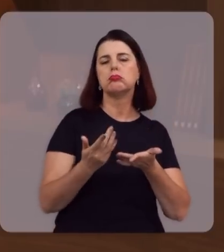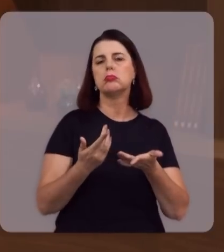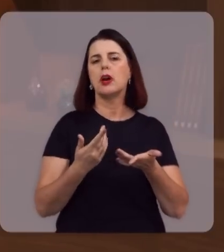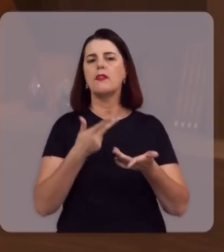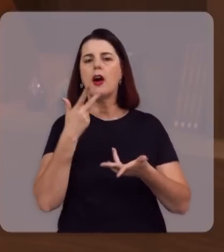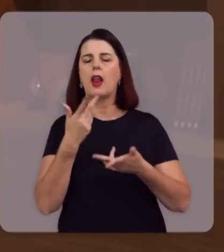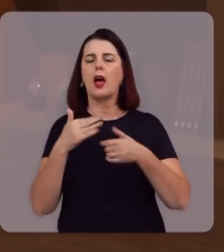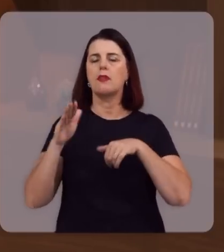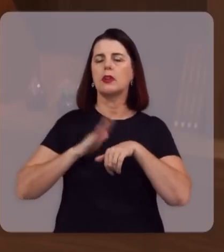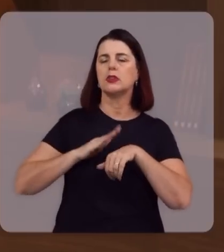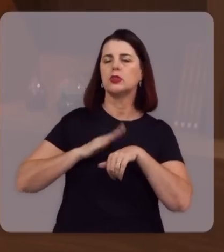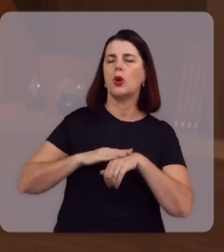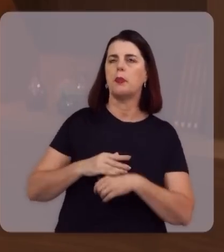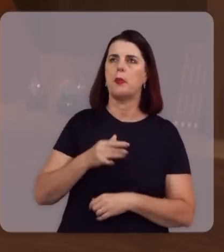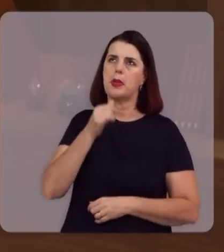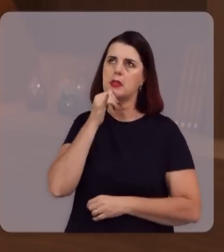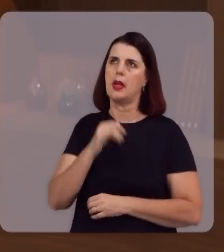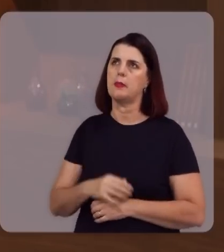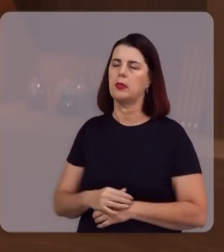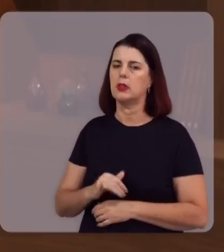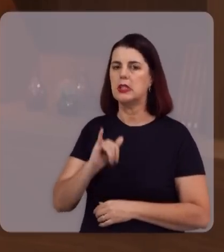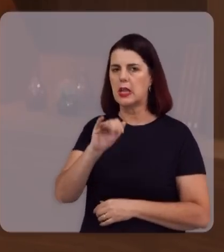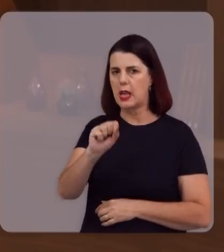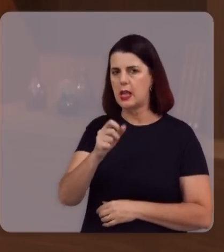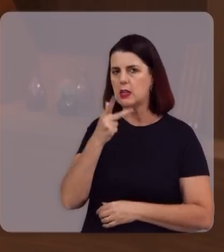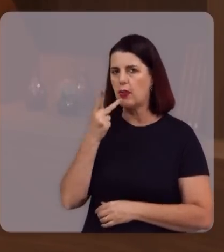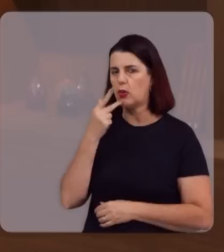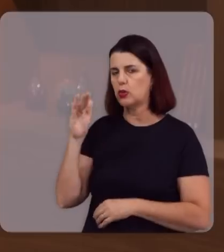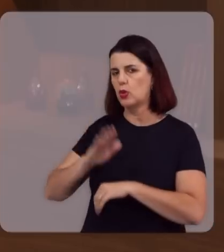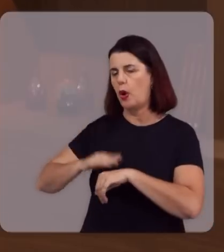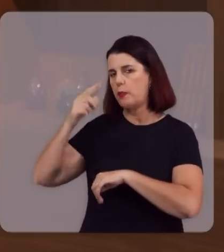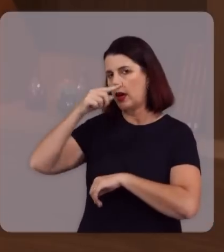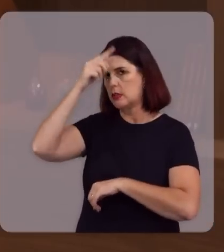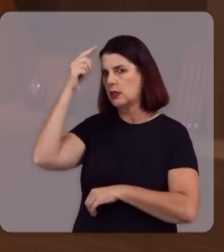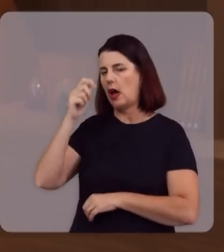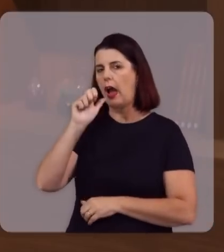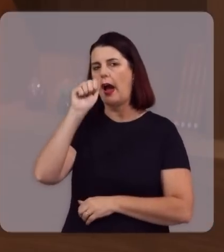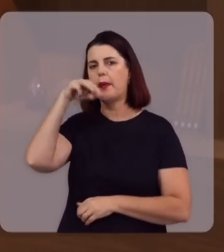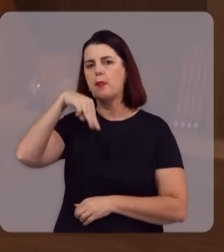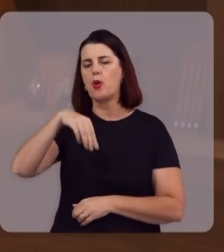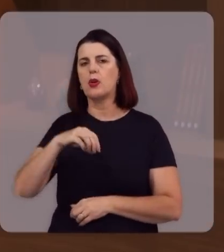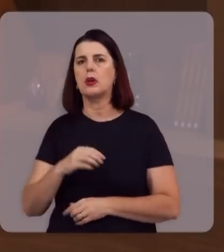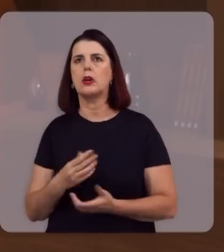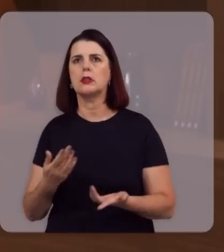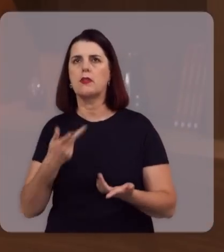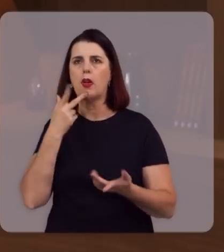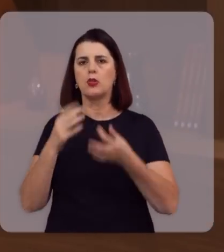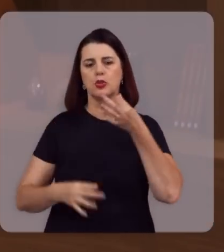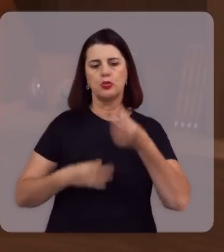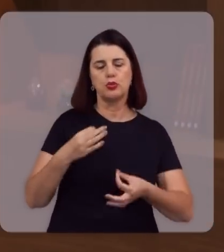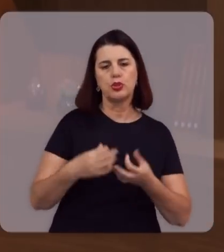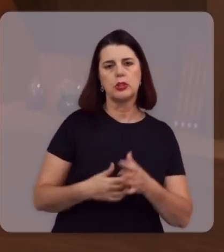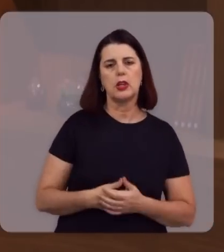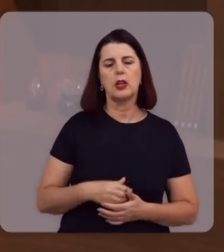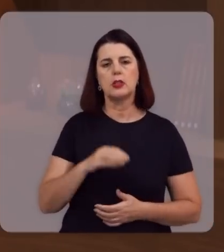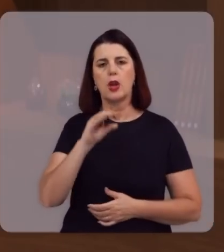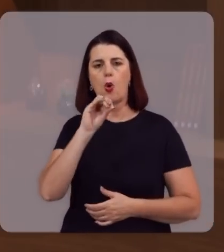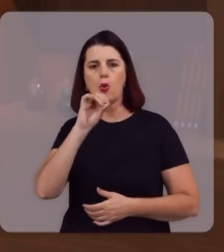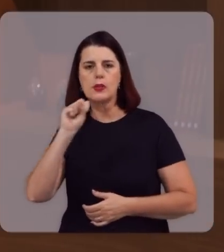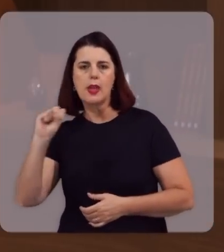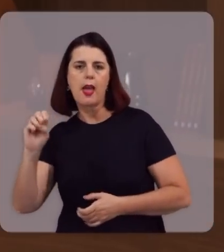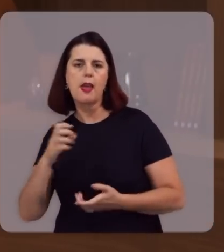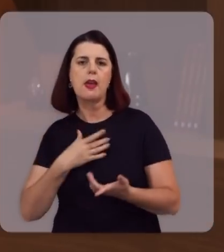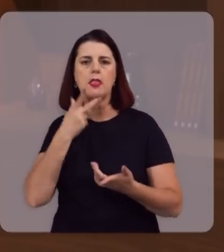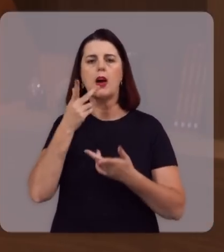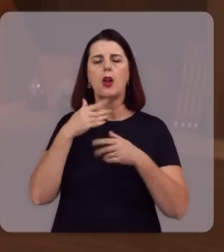de Deus com ênfase. Por exemplo, Isaías enfatizou a santidade de Deus, Amós enfatizou a justiça de Deus, Oséias enfatizou a